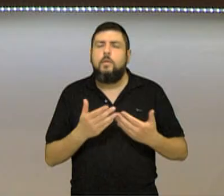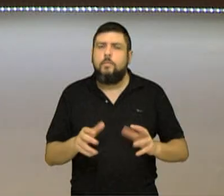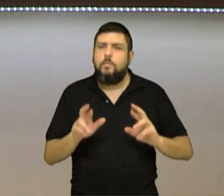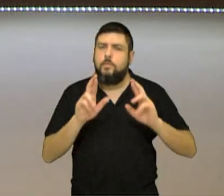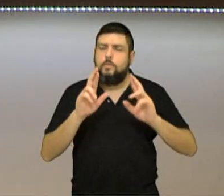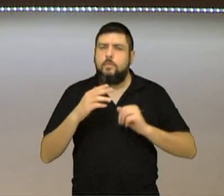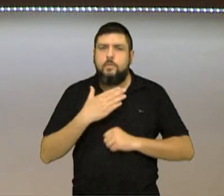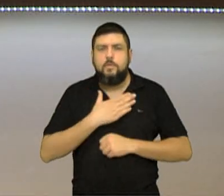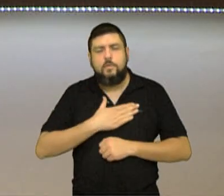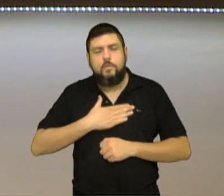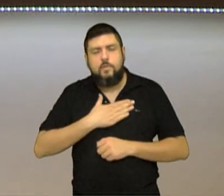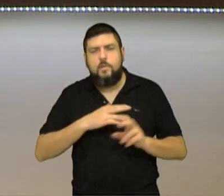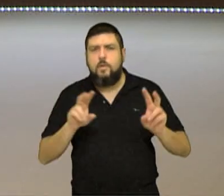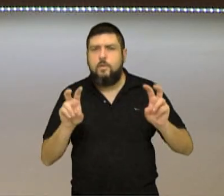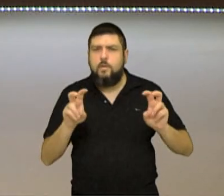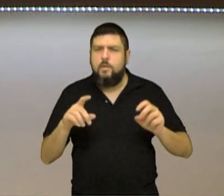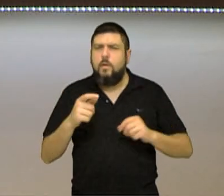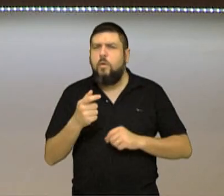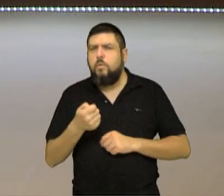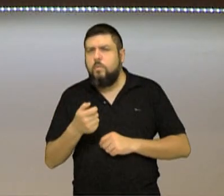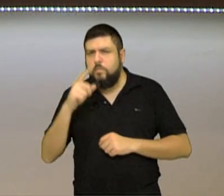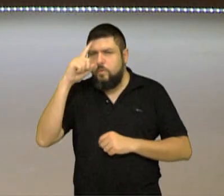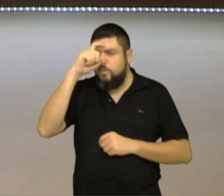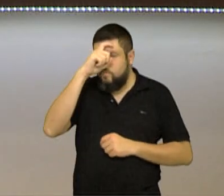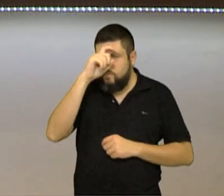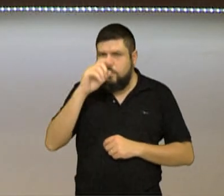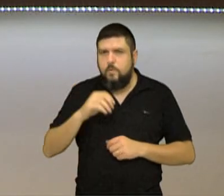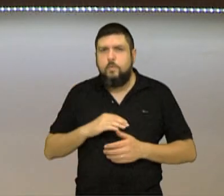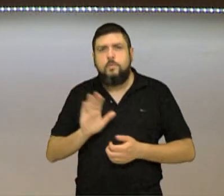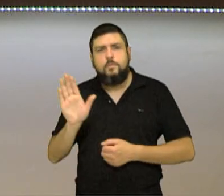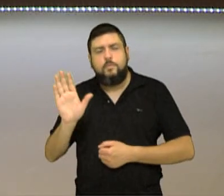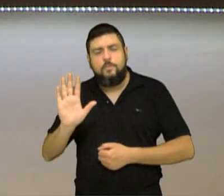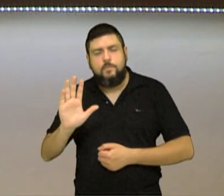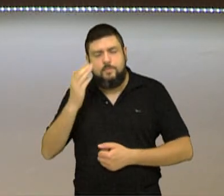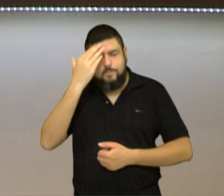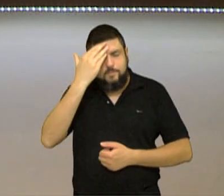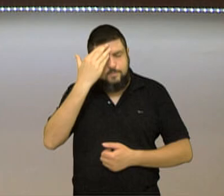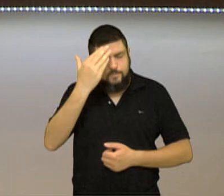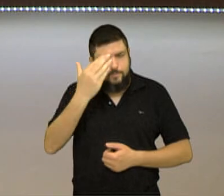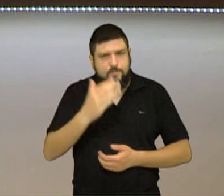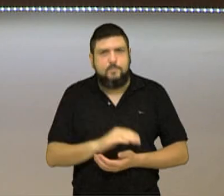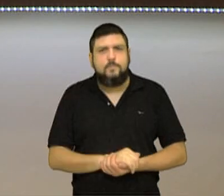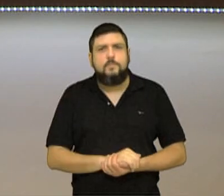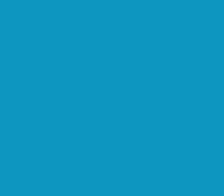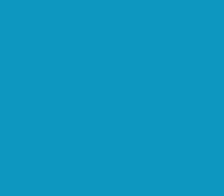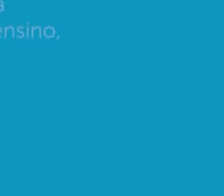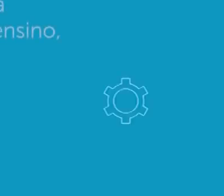tenham gostado desse tema, é um pouquinho complicado, e então, até uma próxima. Valeu, obrigado.